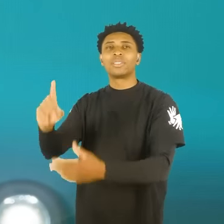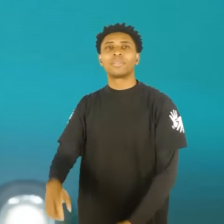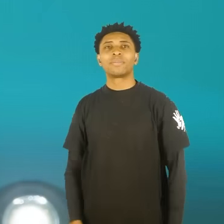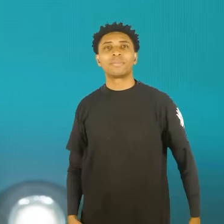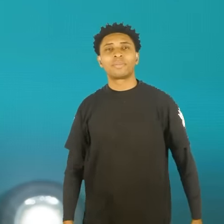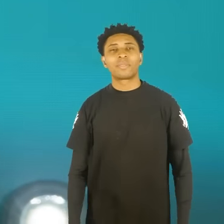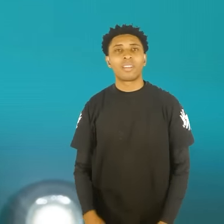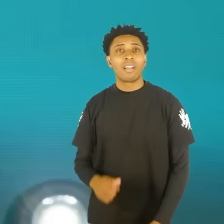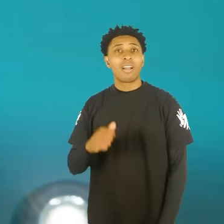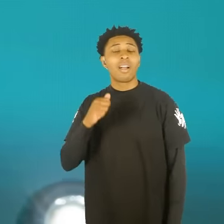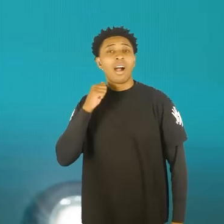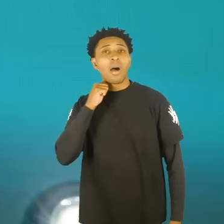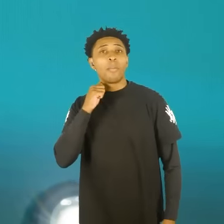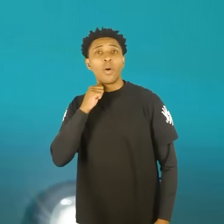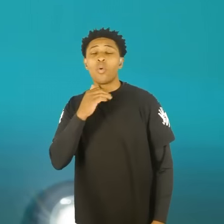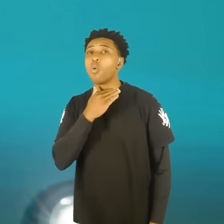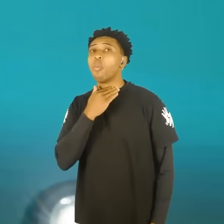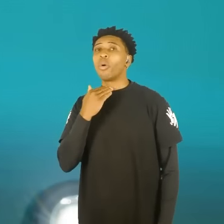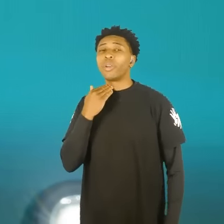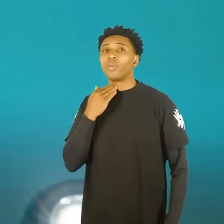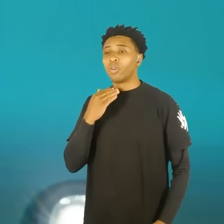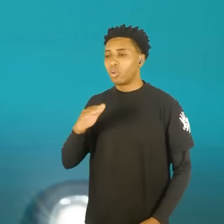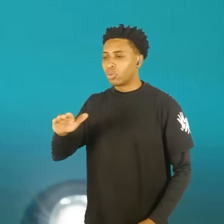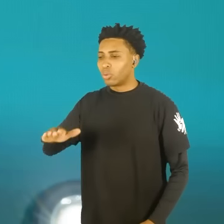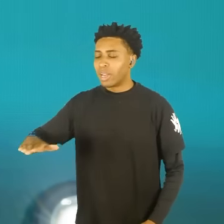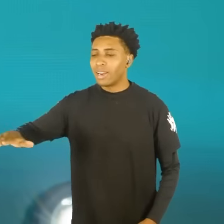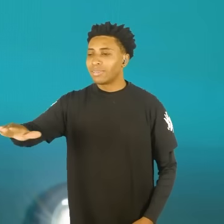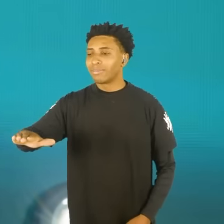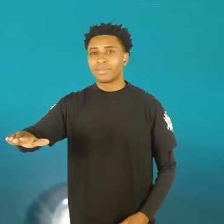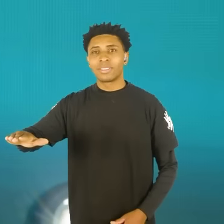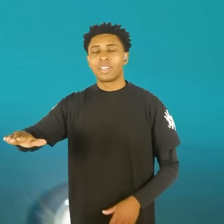Repito para você, Abel não morre dentro da cidade de Damasco, ele morre a